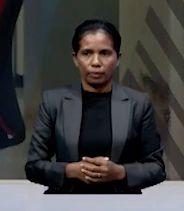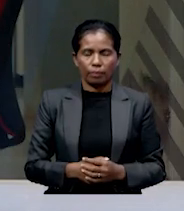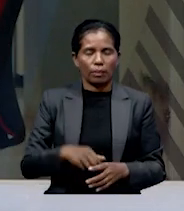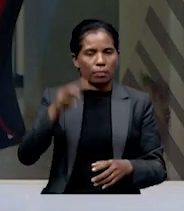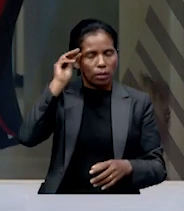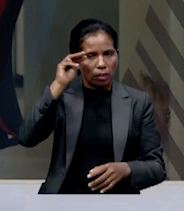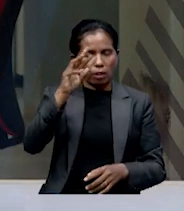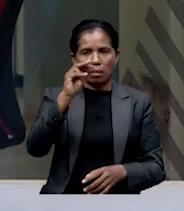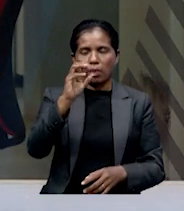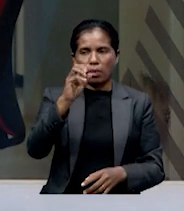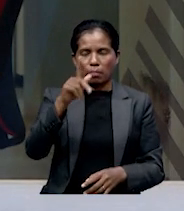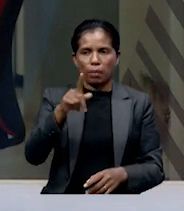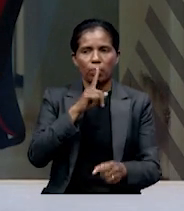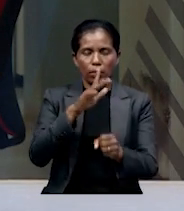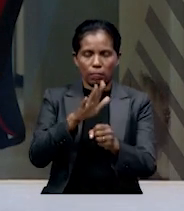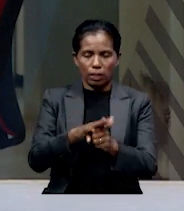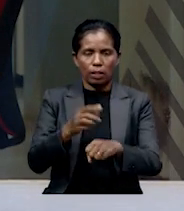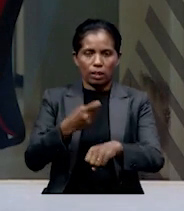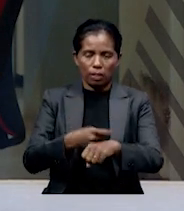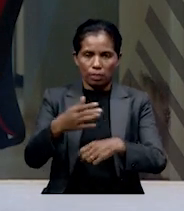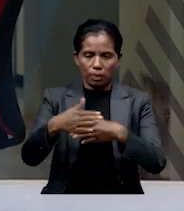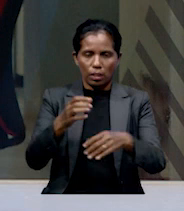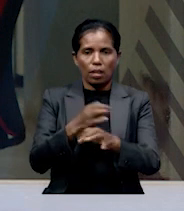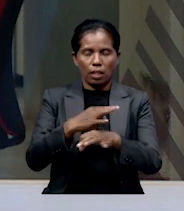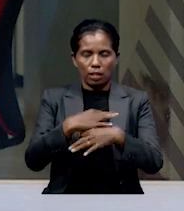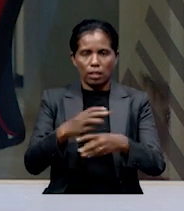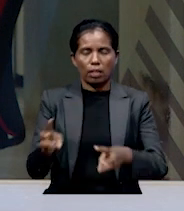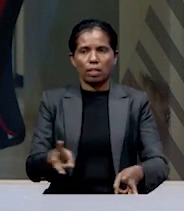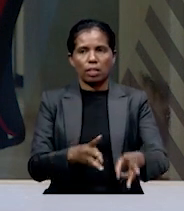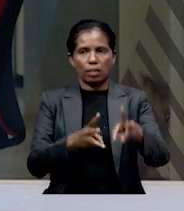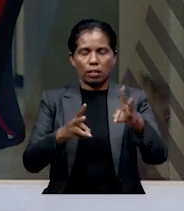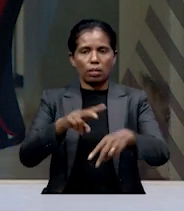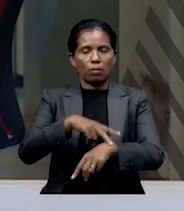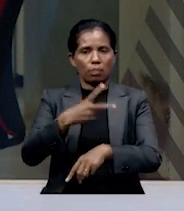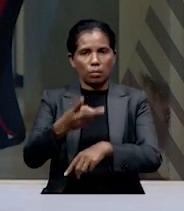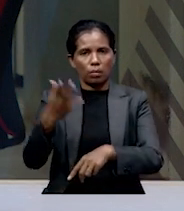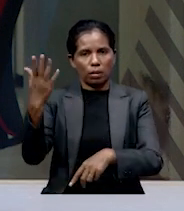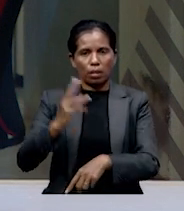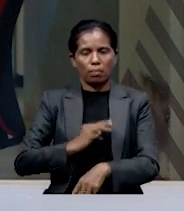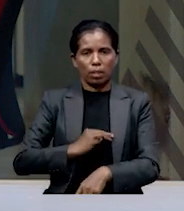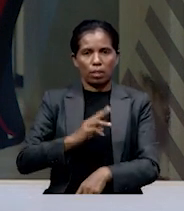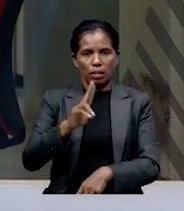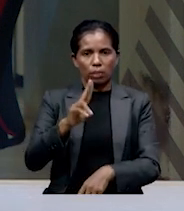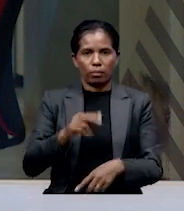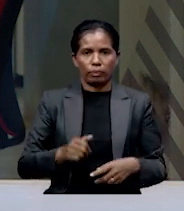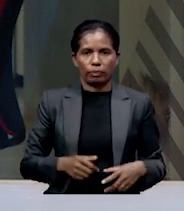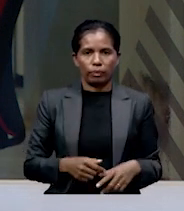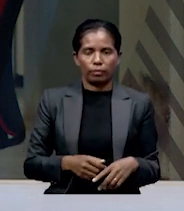Ministro Obras Publike promete tempo badak se reabilita estrada Mono Iha Malewana.